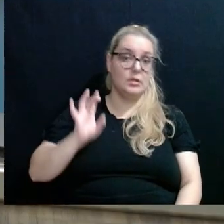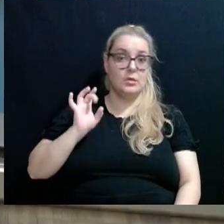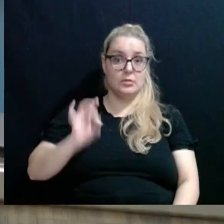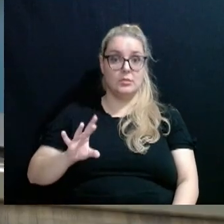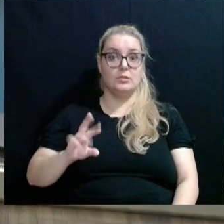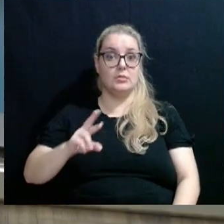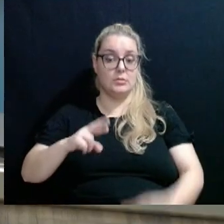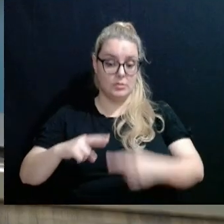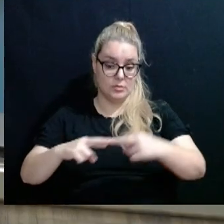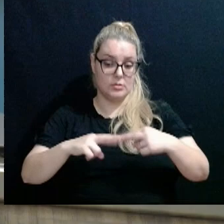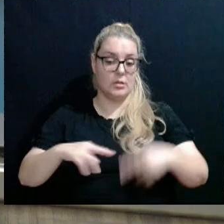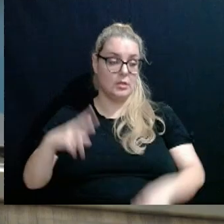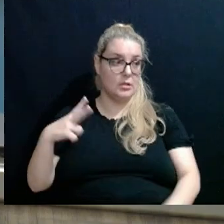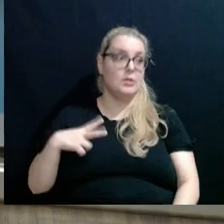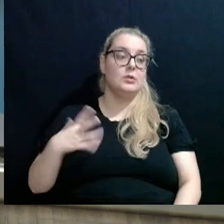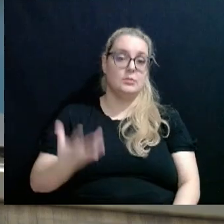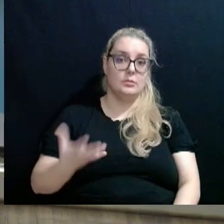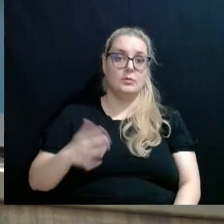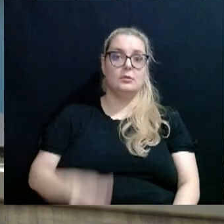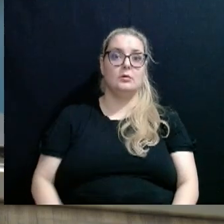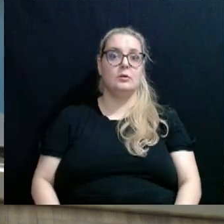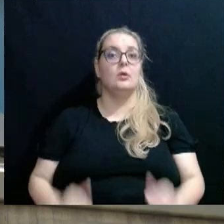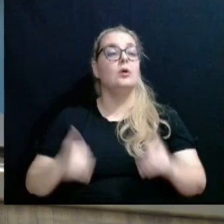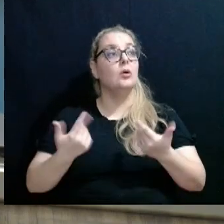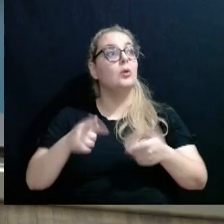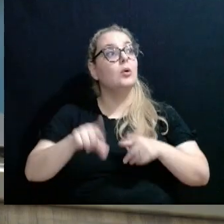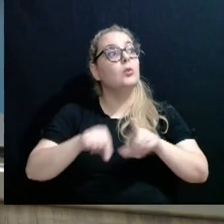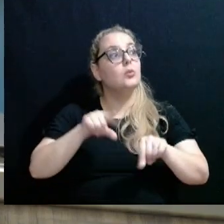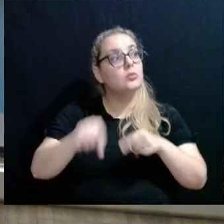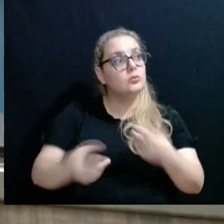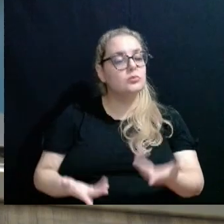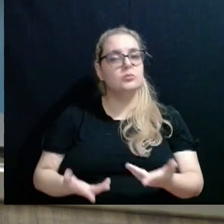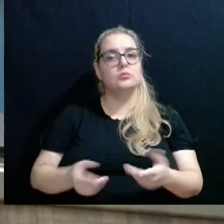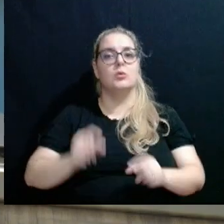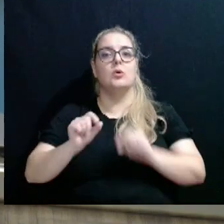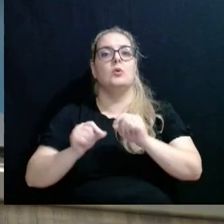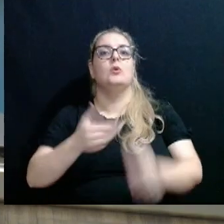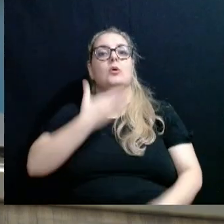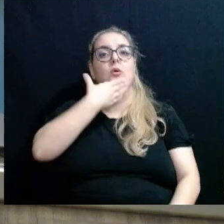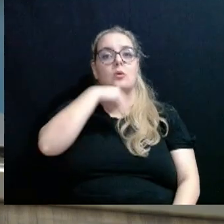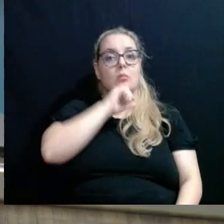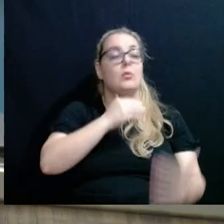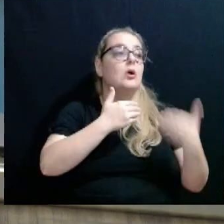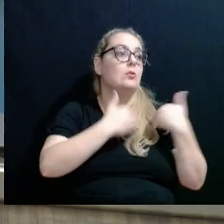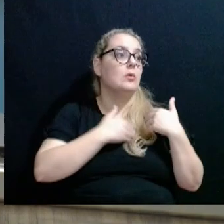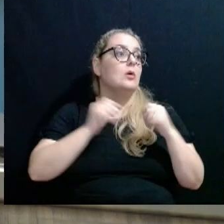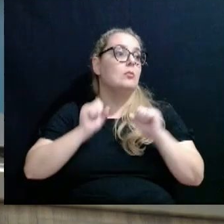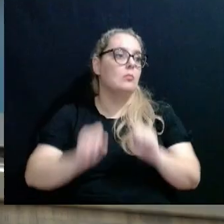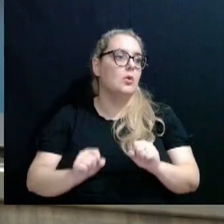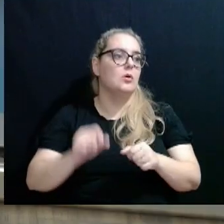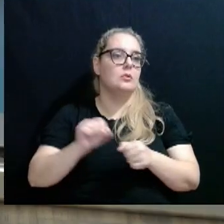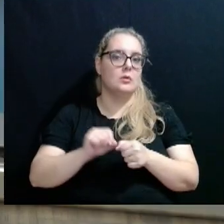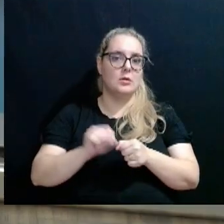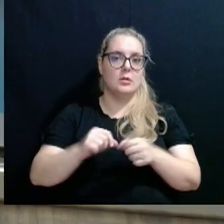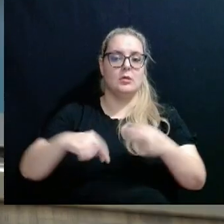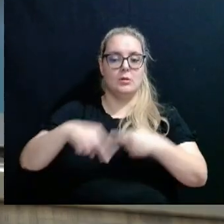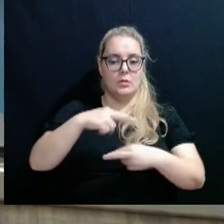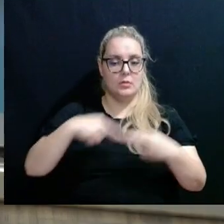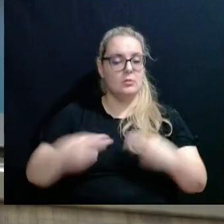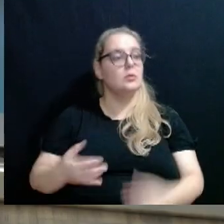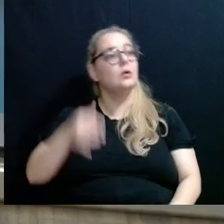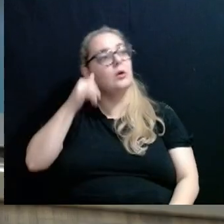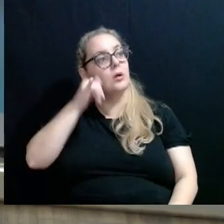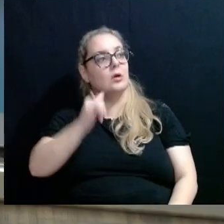B, somente na rede privada, qual a alternativa, né, o que esse pai responsável deve fazer